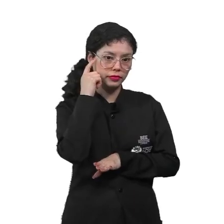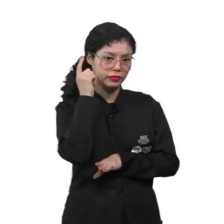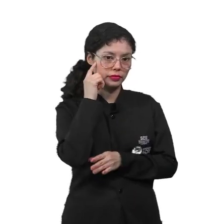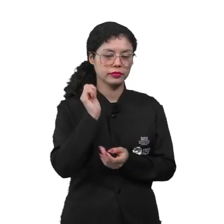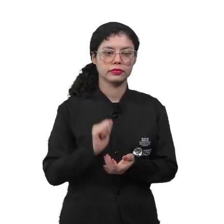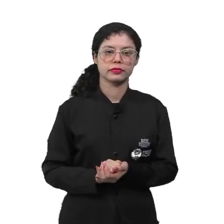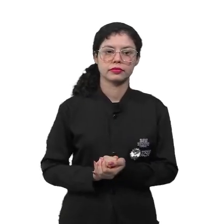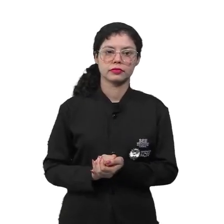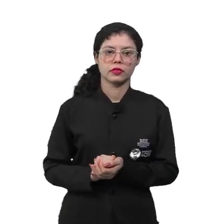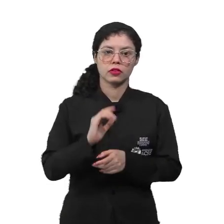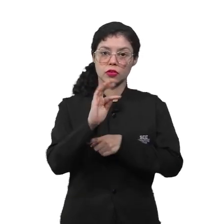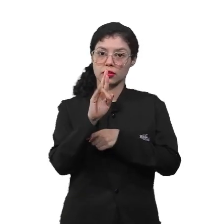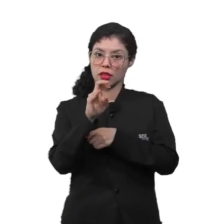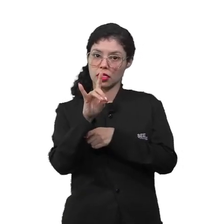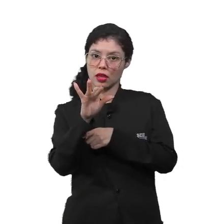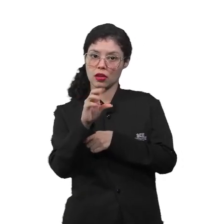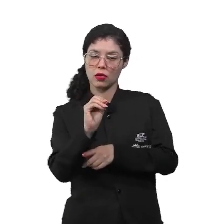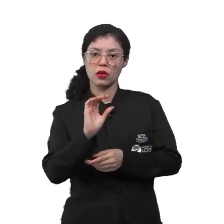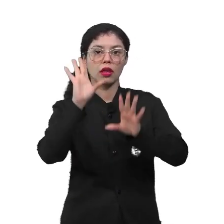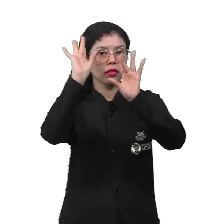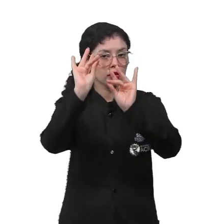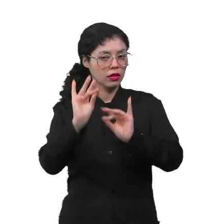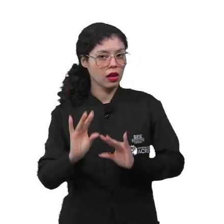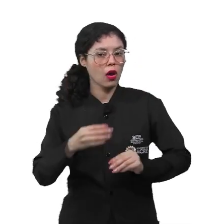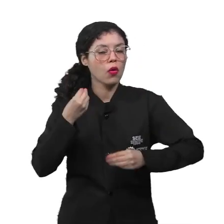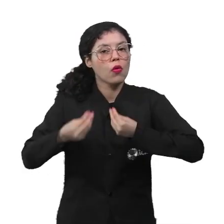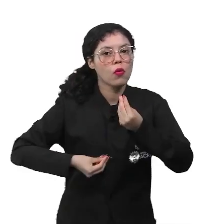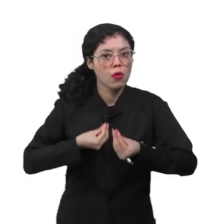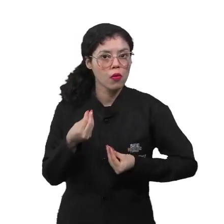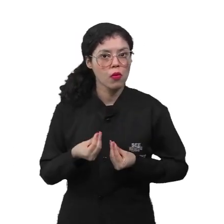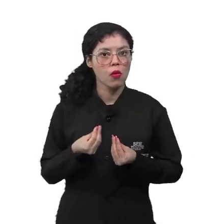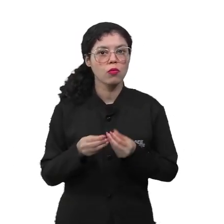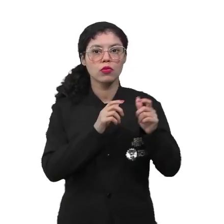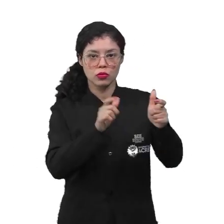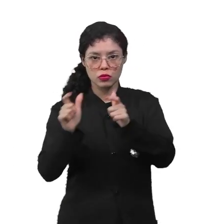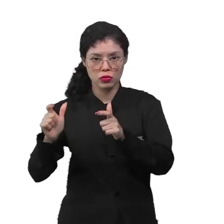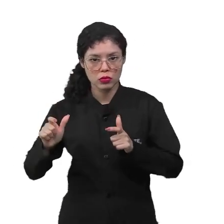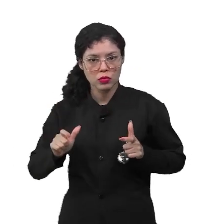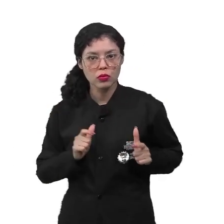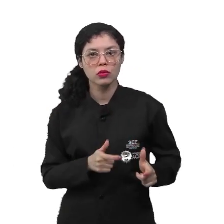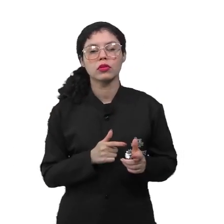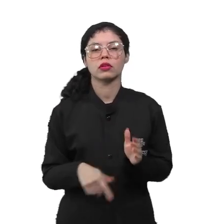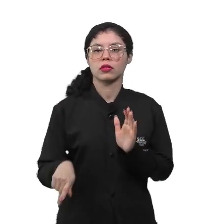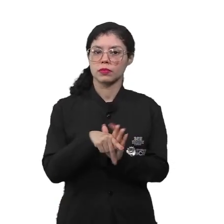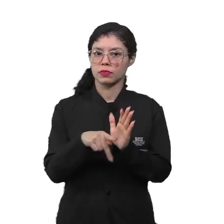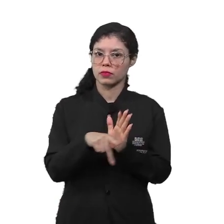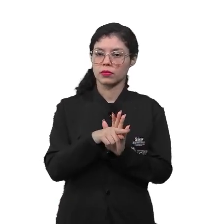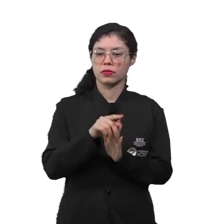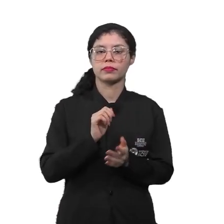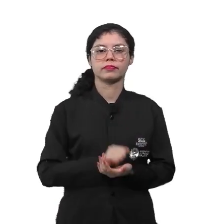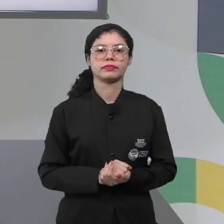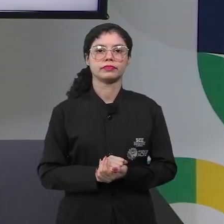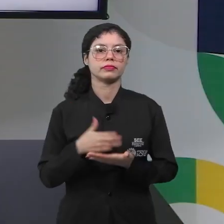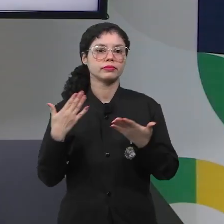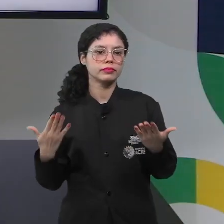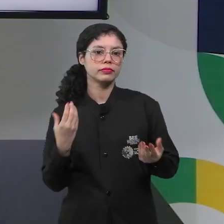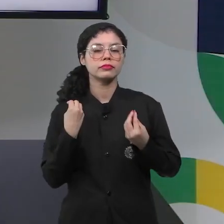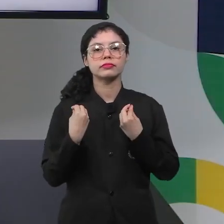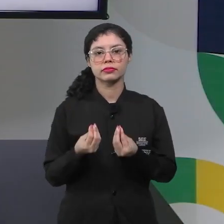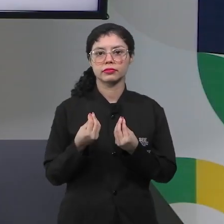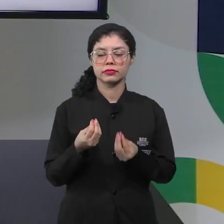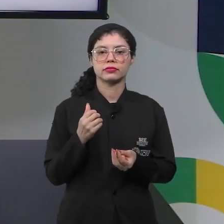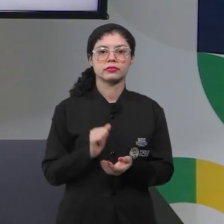do cenário, vai detalhar como serão os ambientes desse cenário, para que